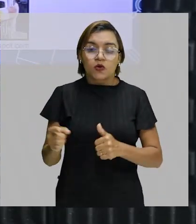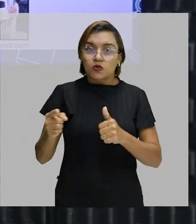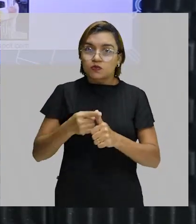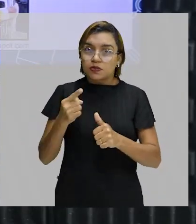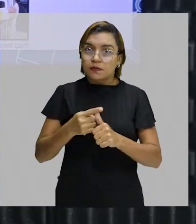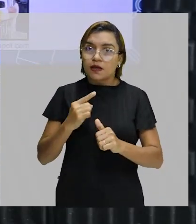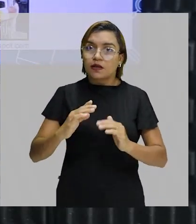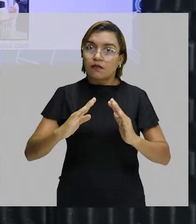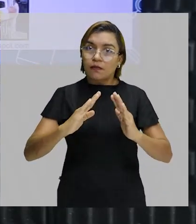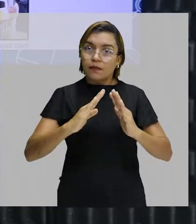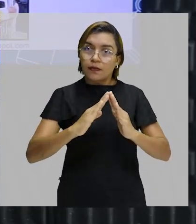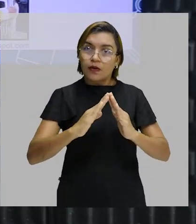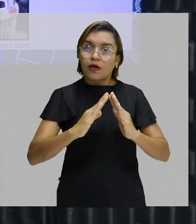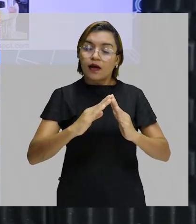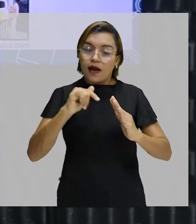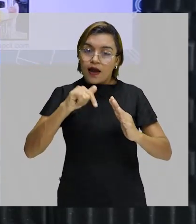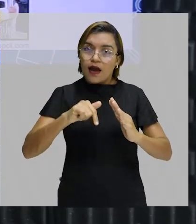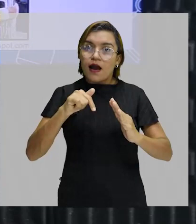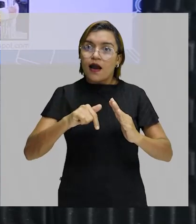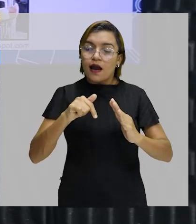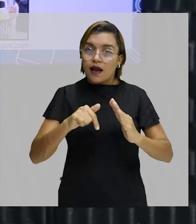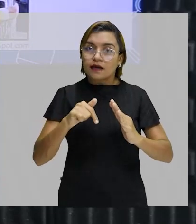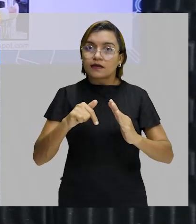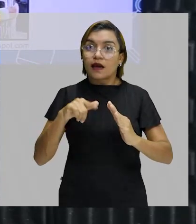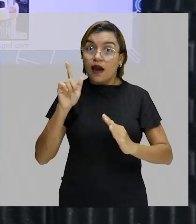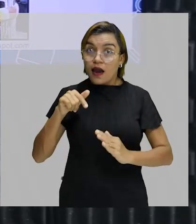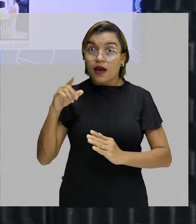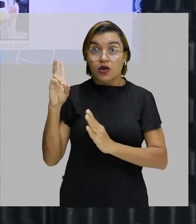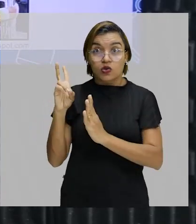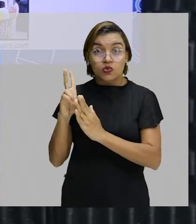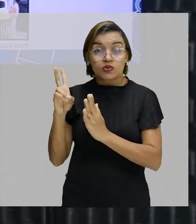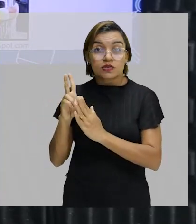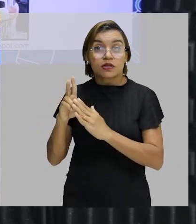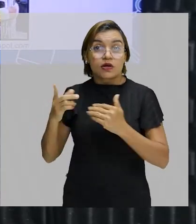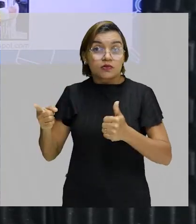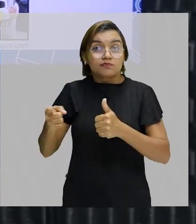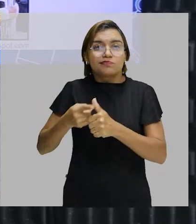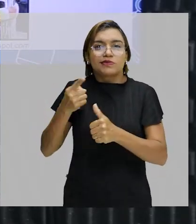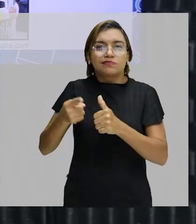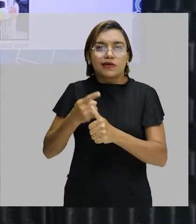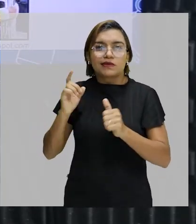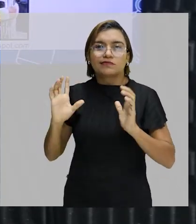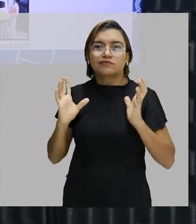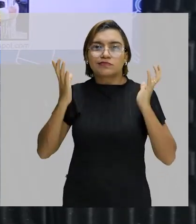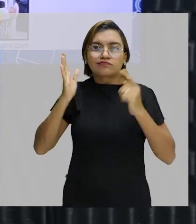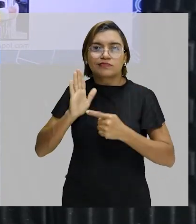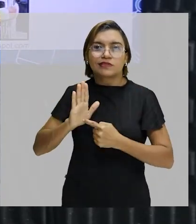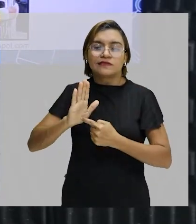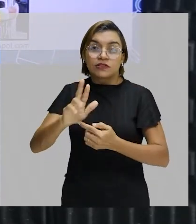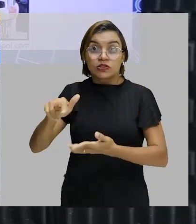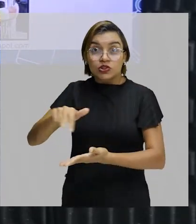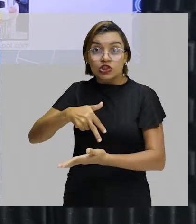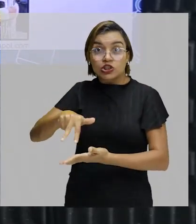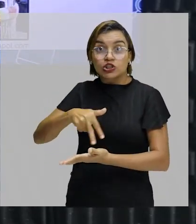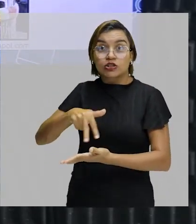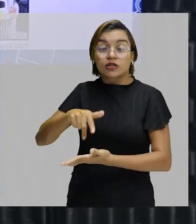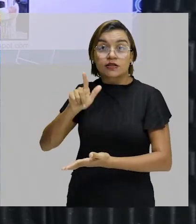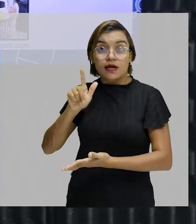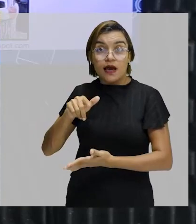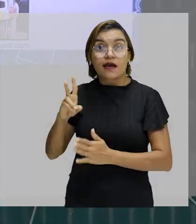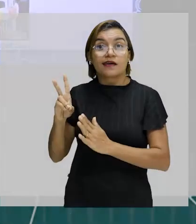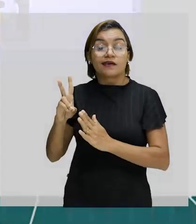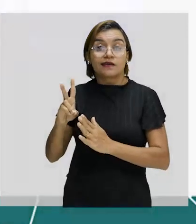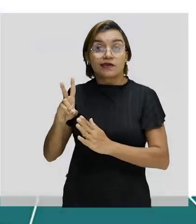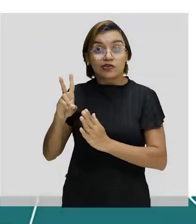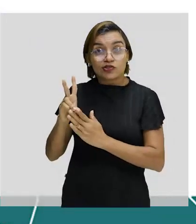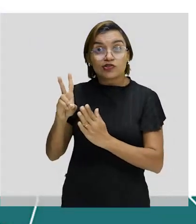aqui do nosso Brasil eram quem? Os indígenas. Então, as primeiras manifestações de dança foram realizadas pelos